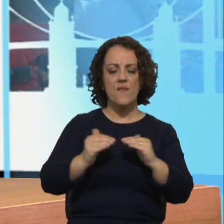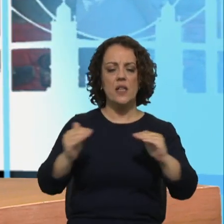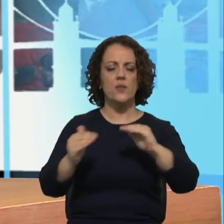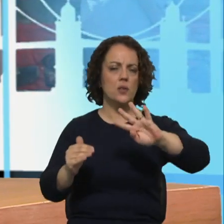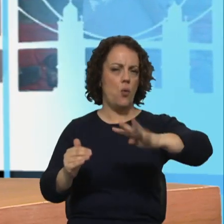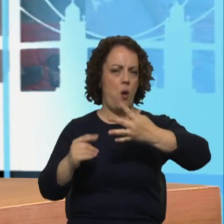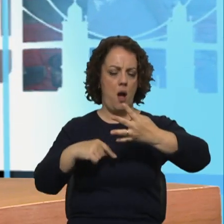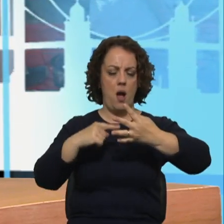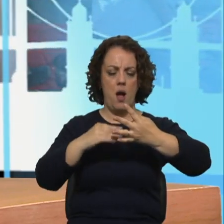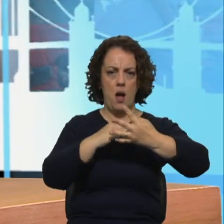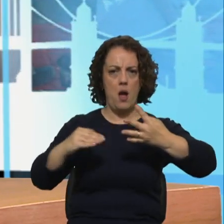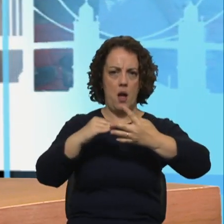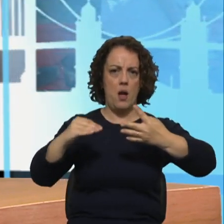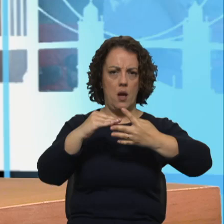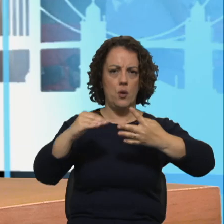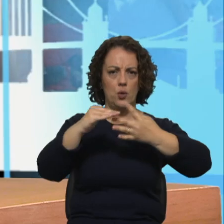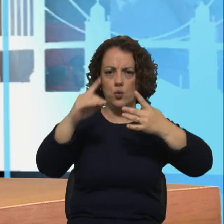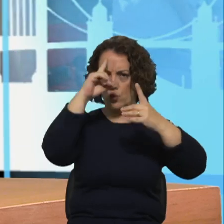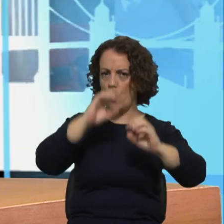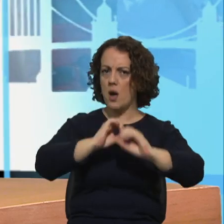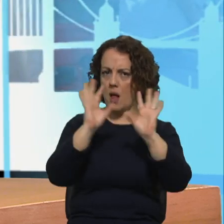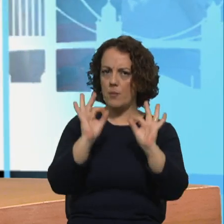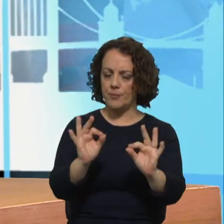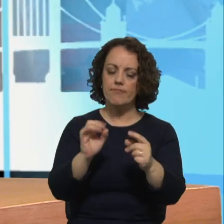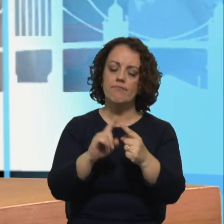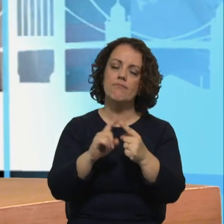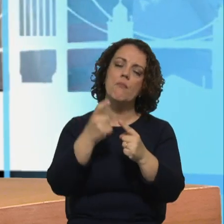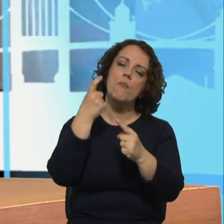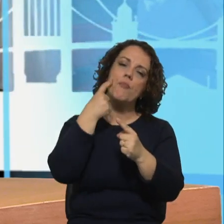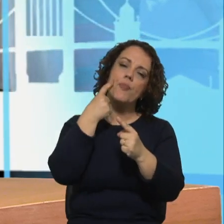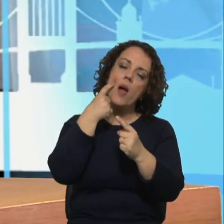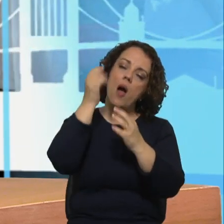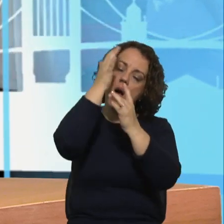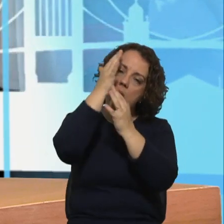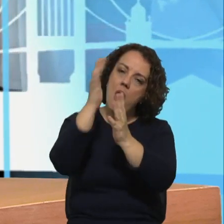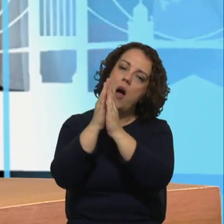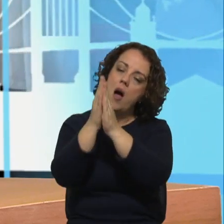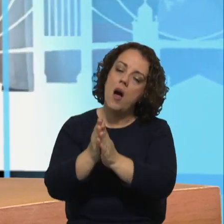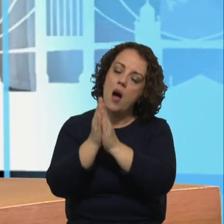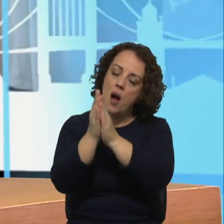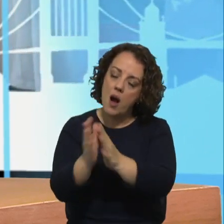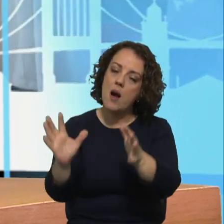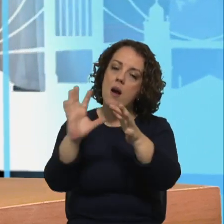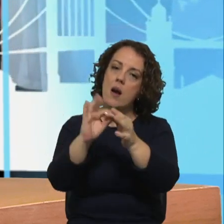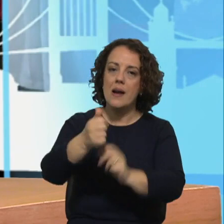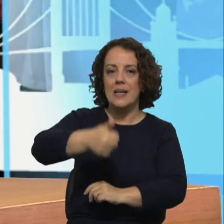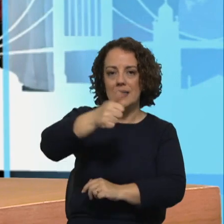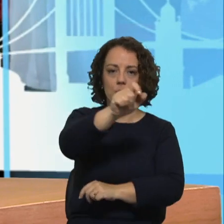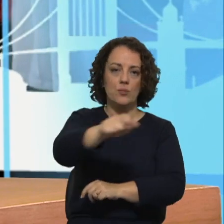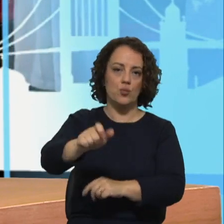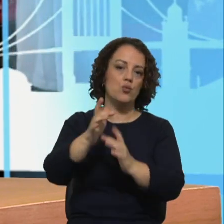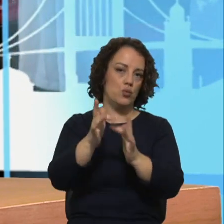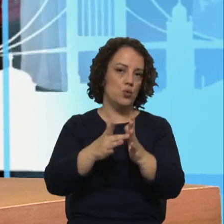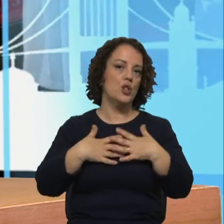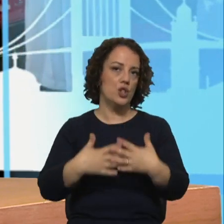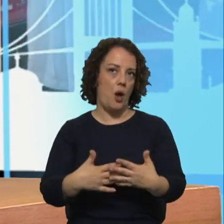onde é particularmente a contemplação da Páscoa, mas a Páscoa de um modo sacramental em favor dos cristãos. Para os que